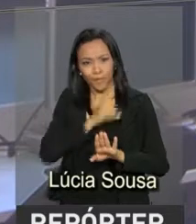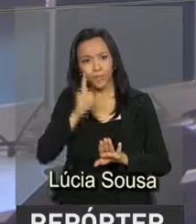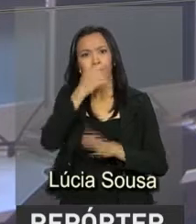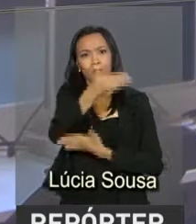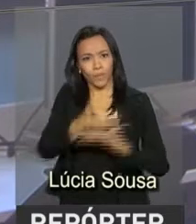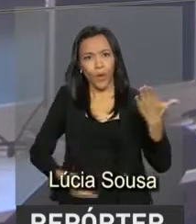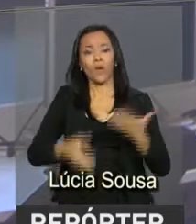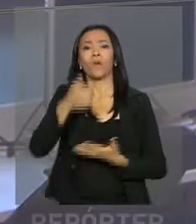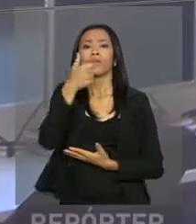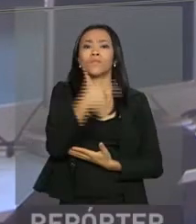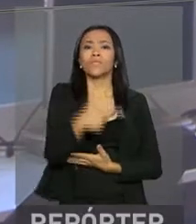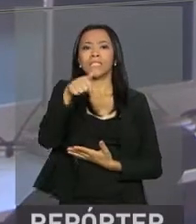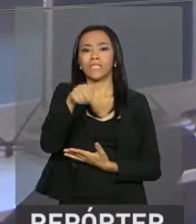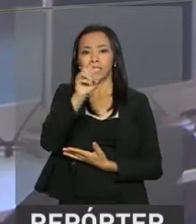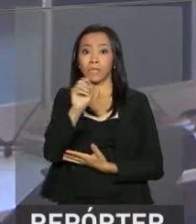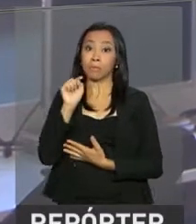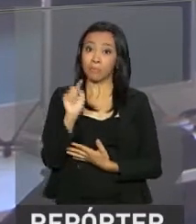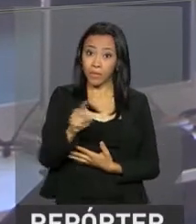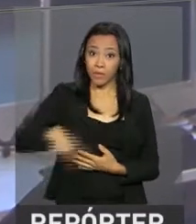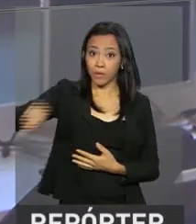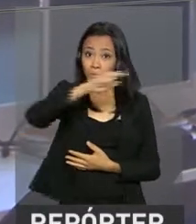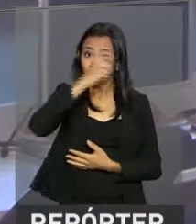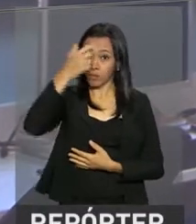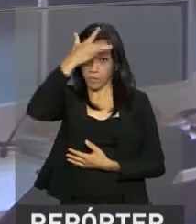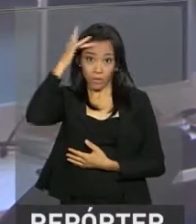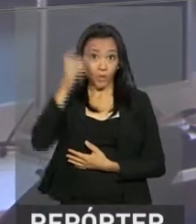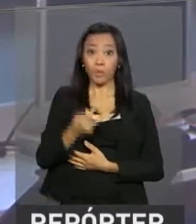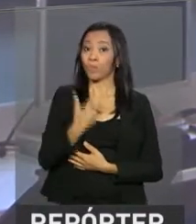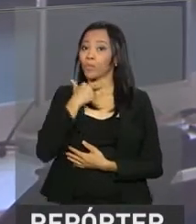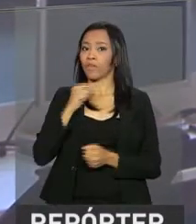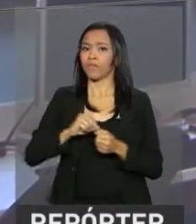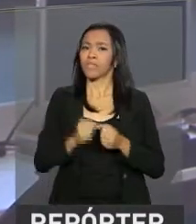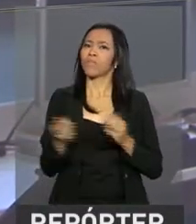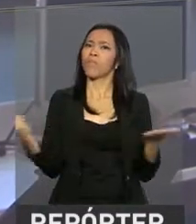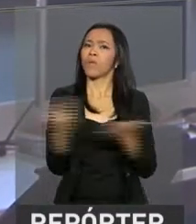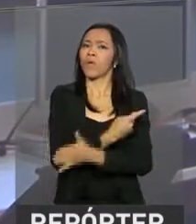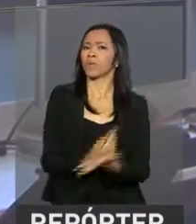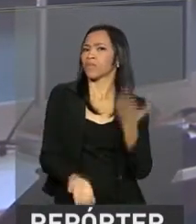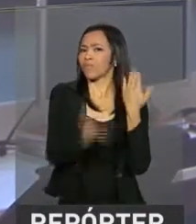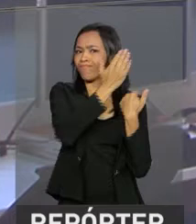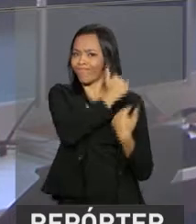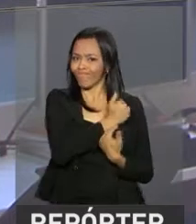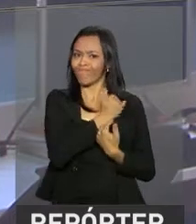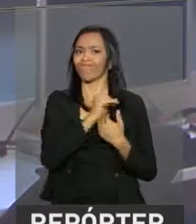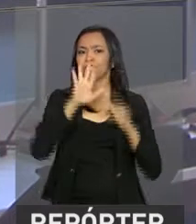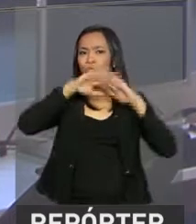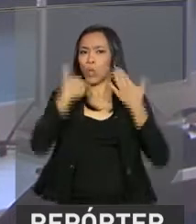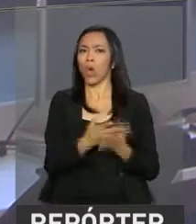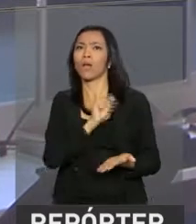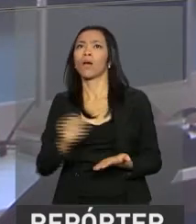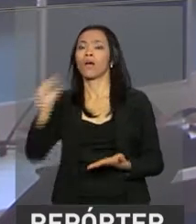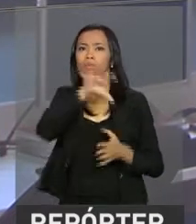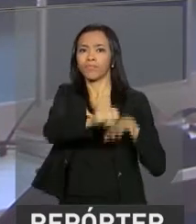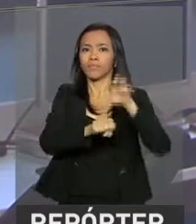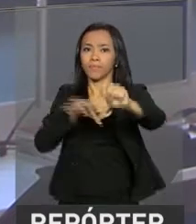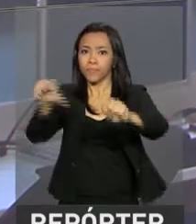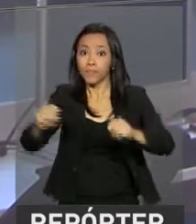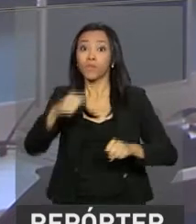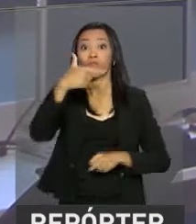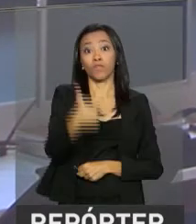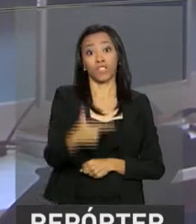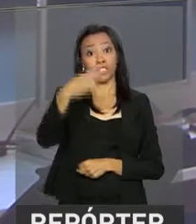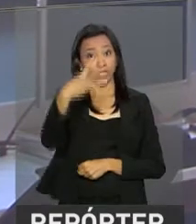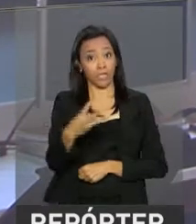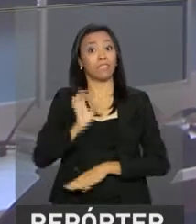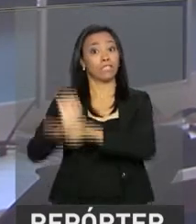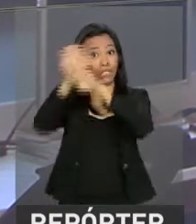270 mil candidatos que não puderam fazer o exame devido à ocupação de escolas. Estudantes de 23 estados e o Distrito